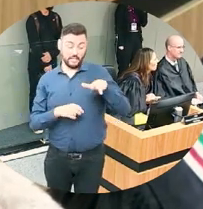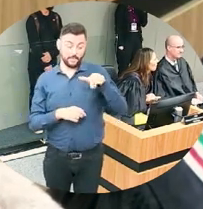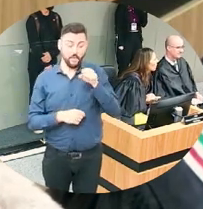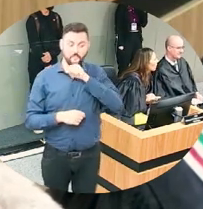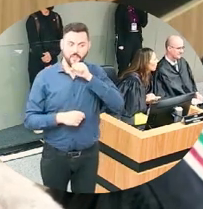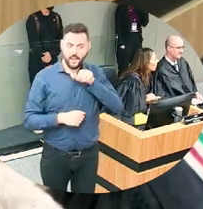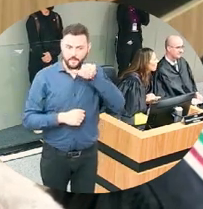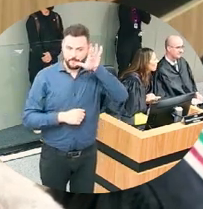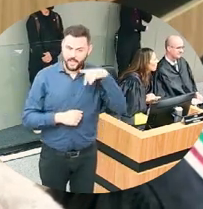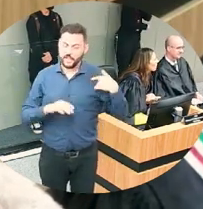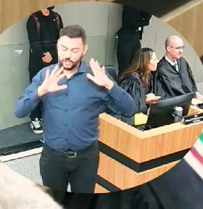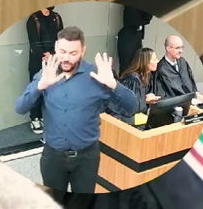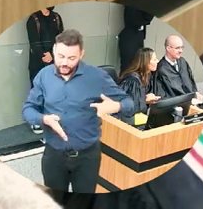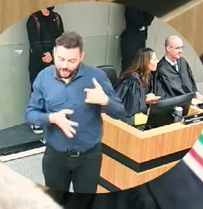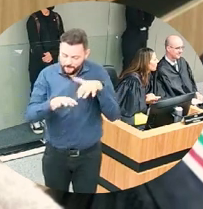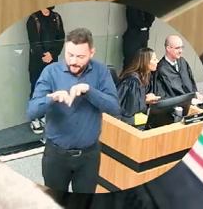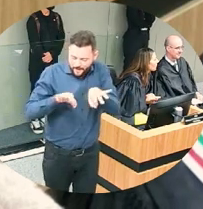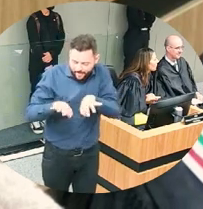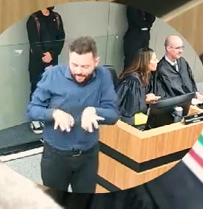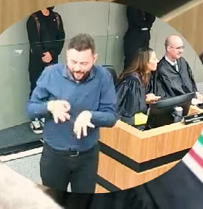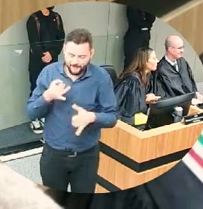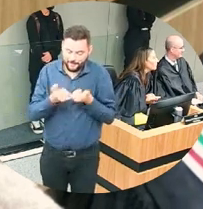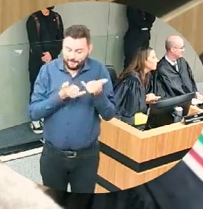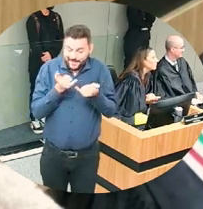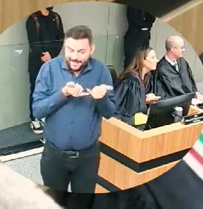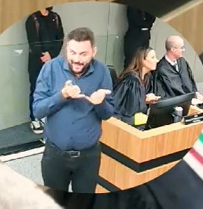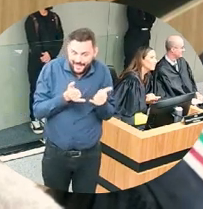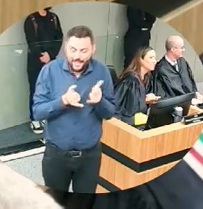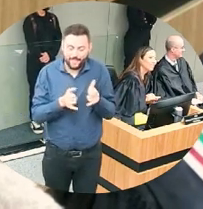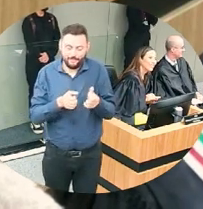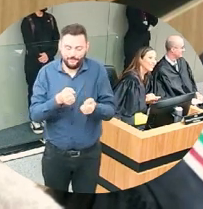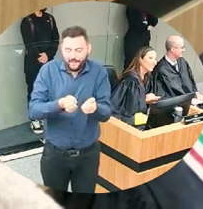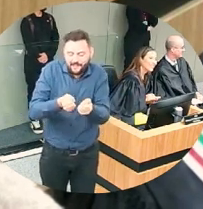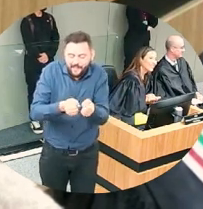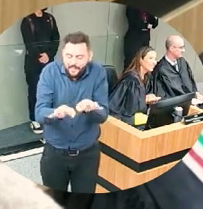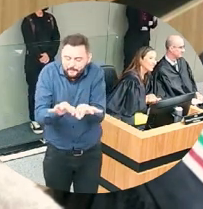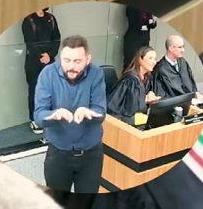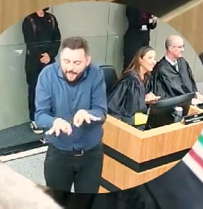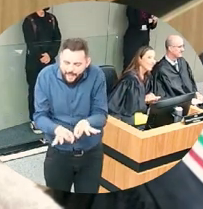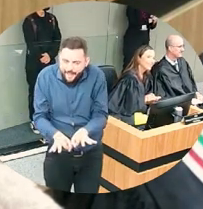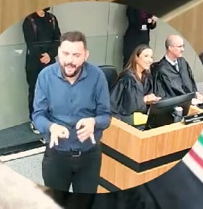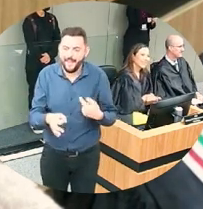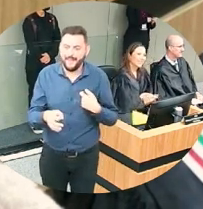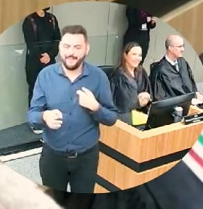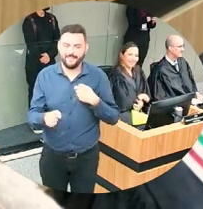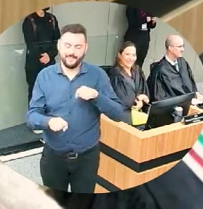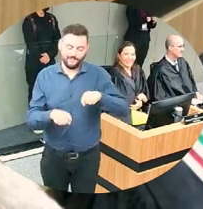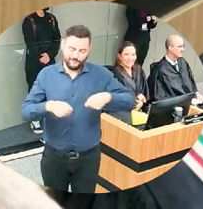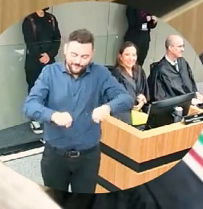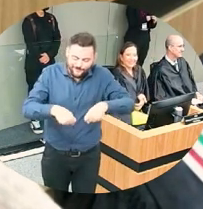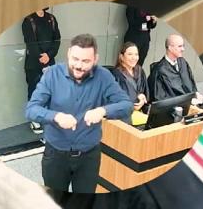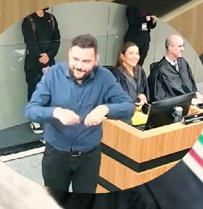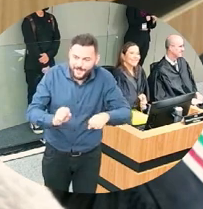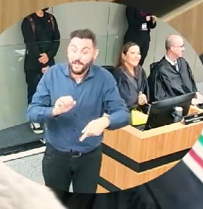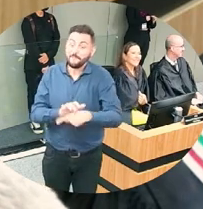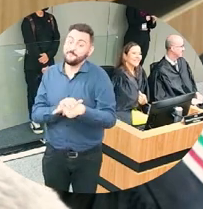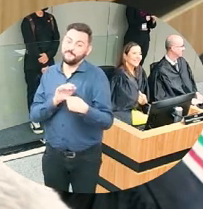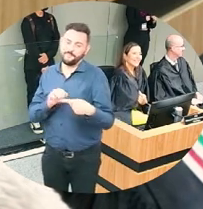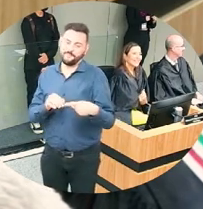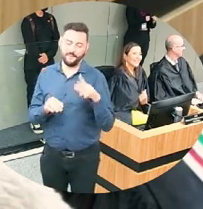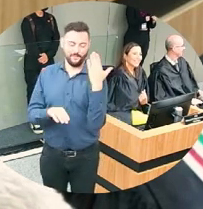engenhosos fabricavam os próprios brinquedos carrinhos motocicletas chamados de motocas de